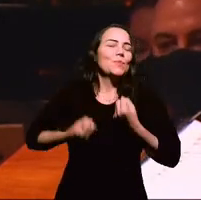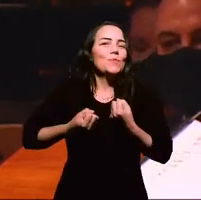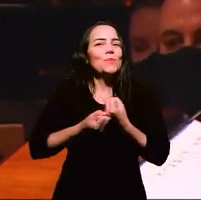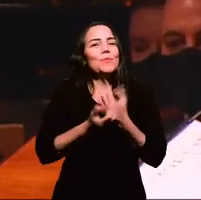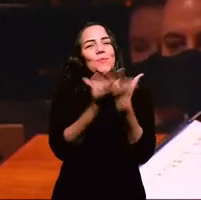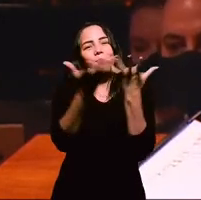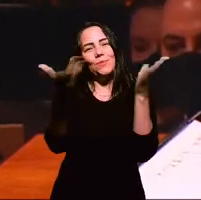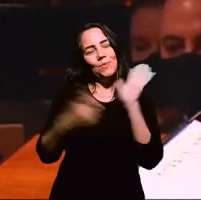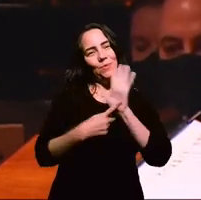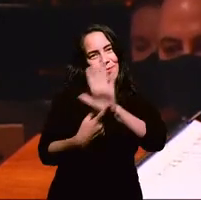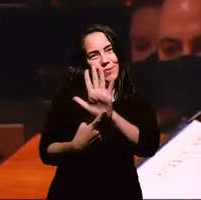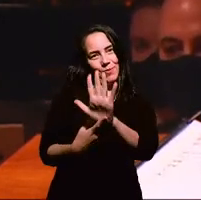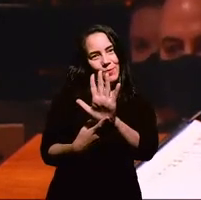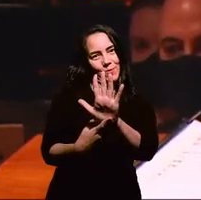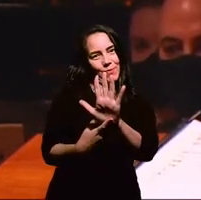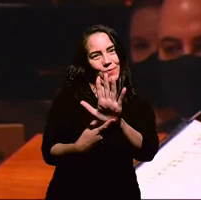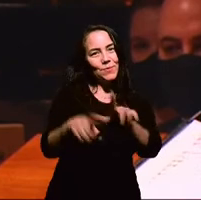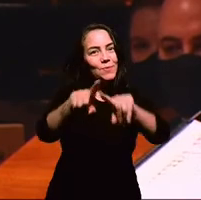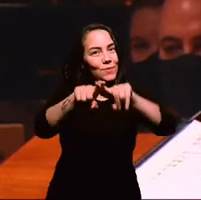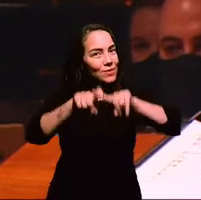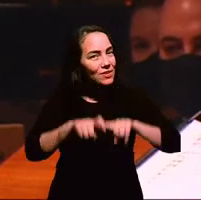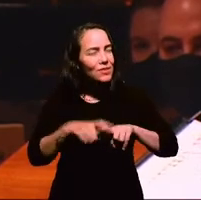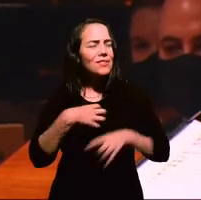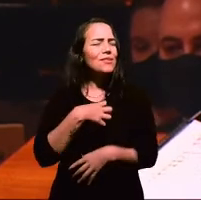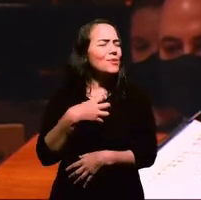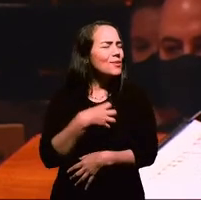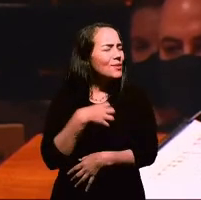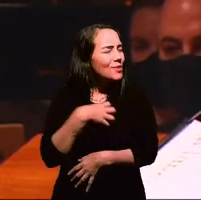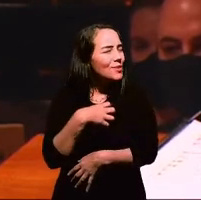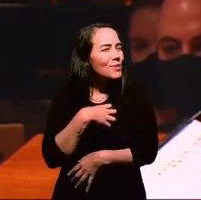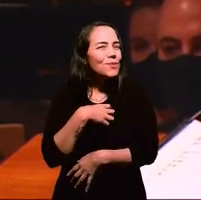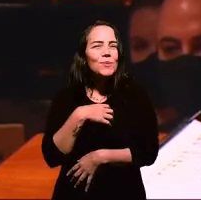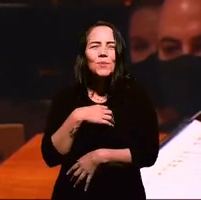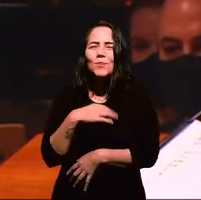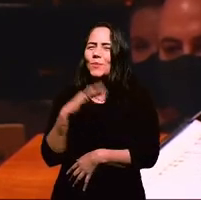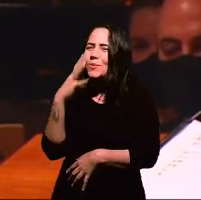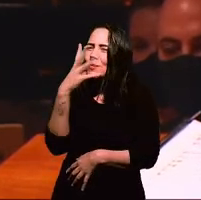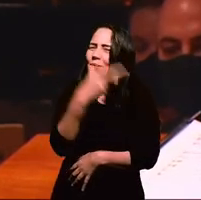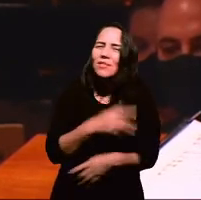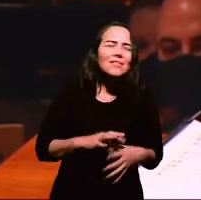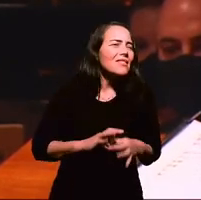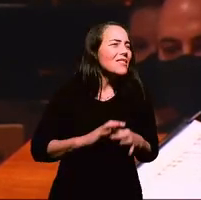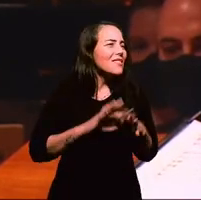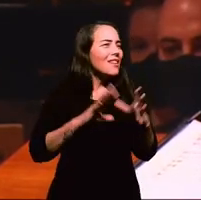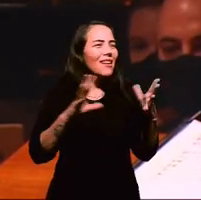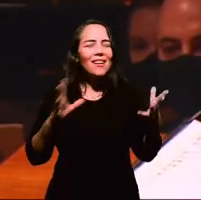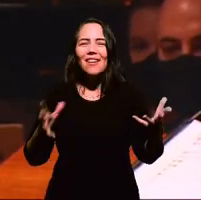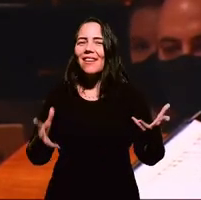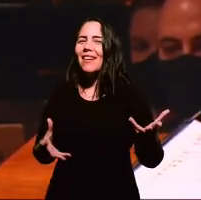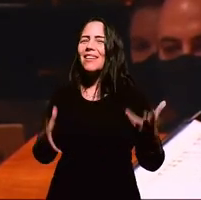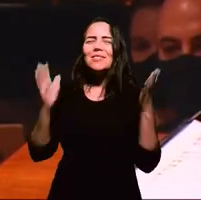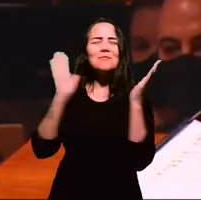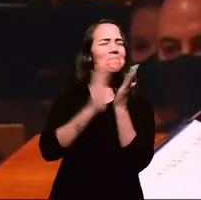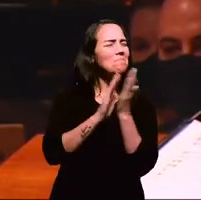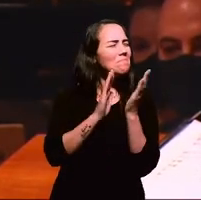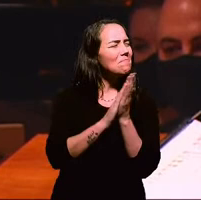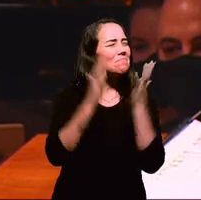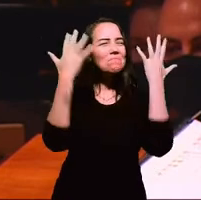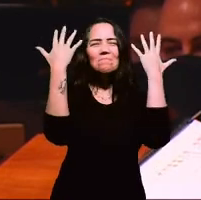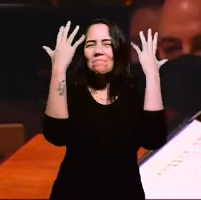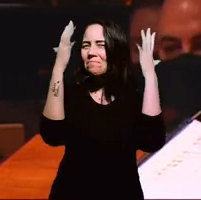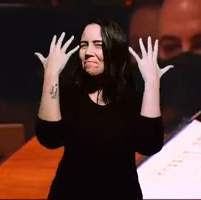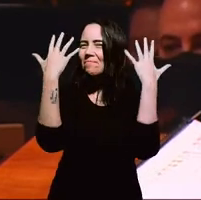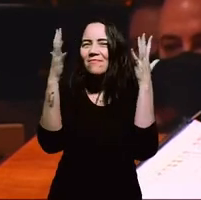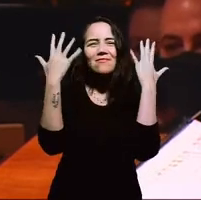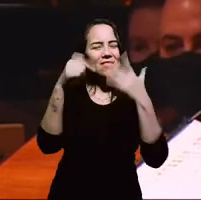arte. Então é por isso que eu sinto que está todo mundo assim com muita vontade de aplaudir e de ficar